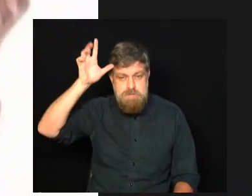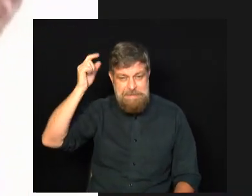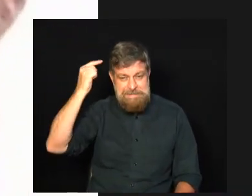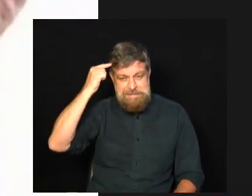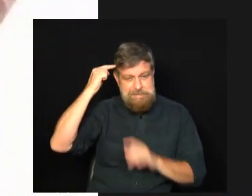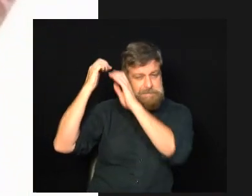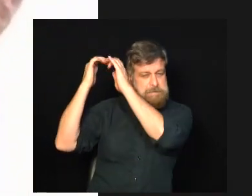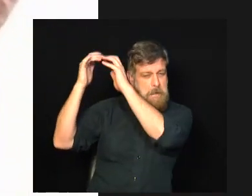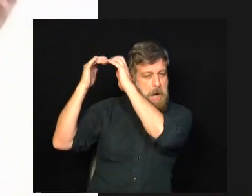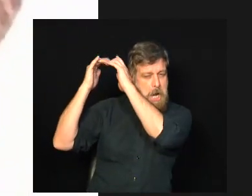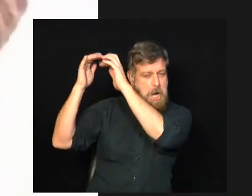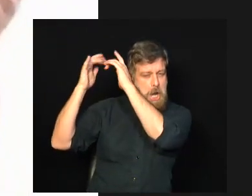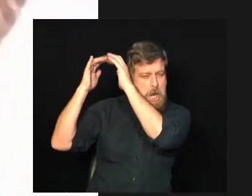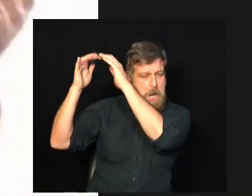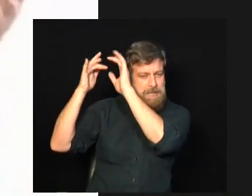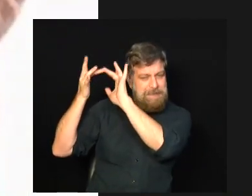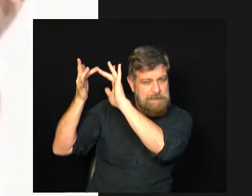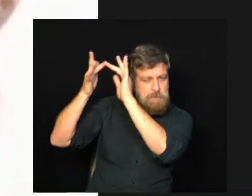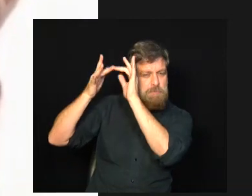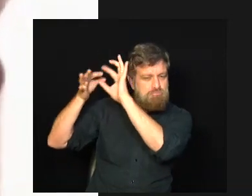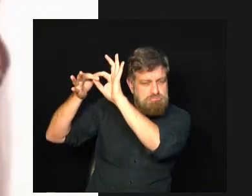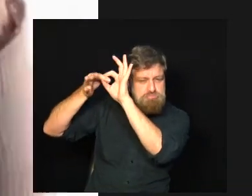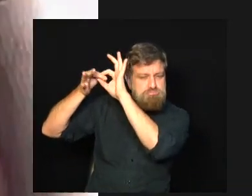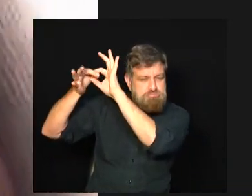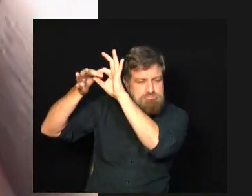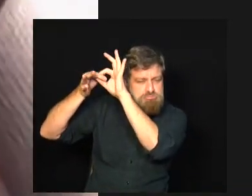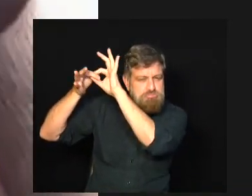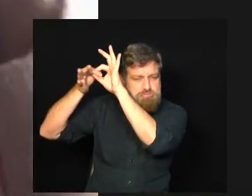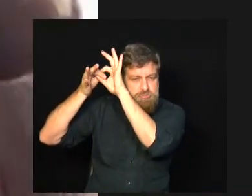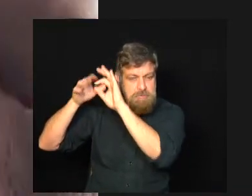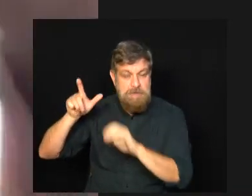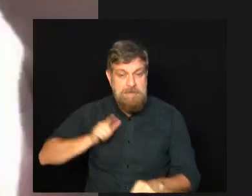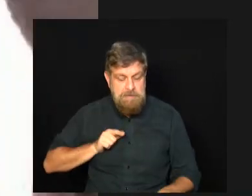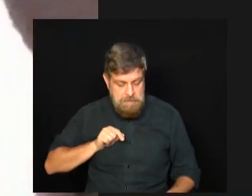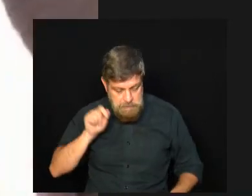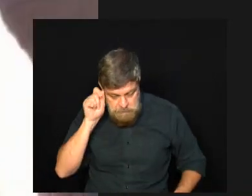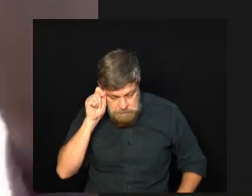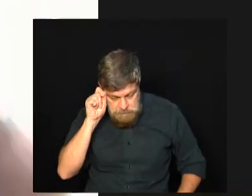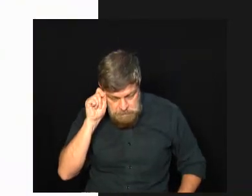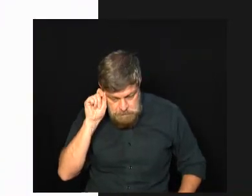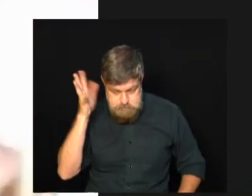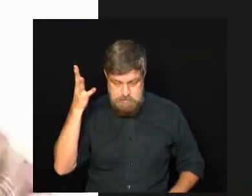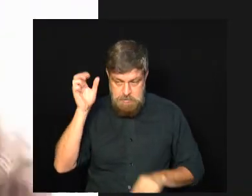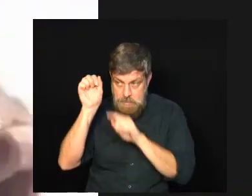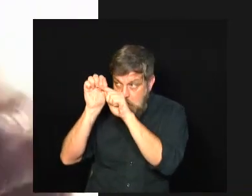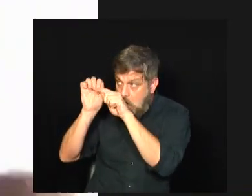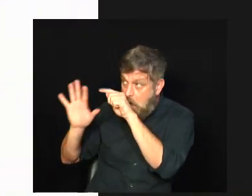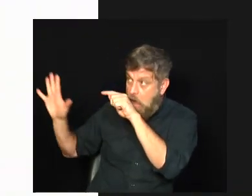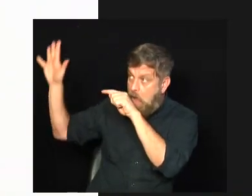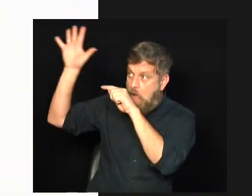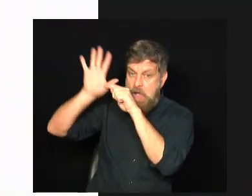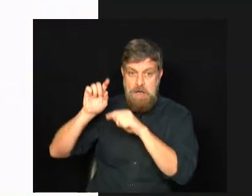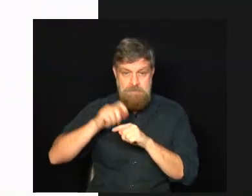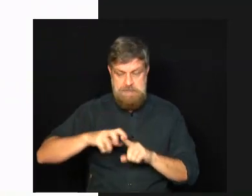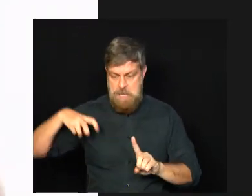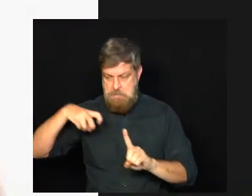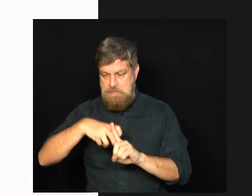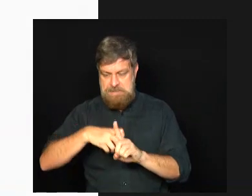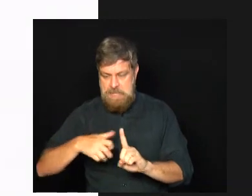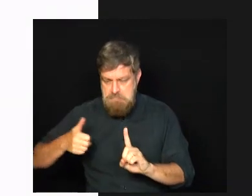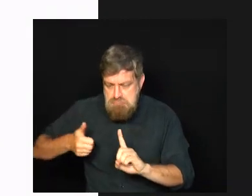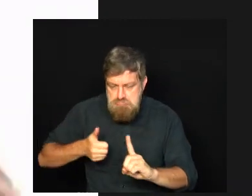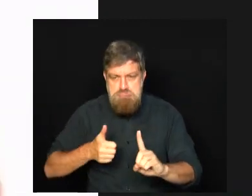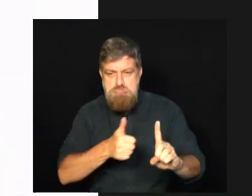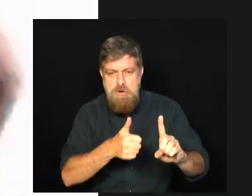minha conexão neural, né, a situação. Você me persegue, você fala, você não